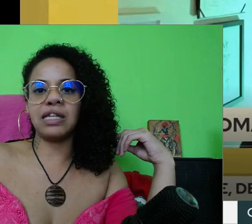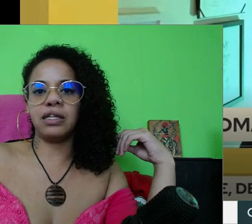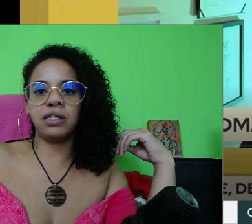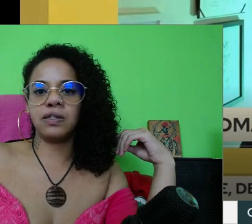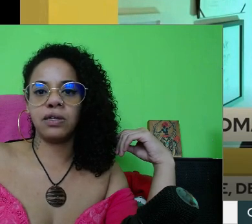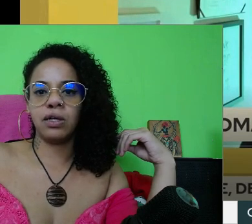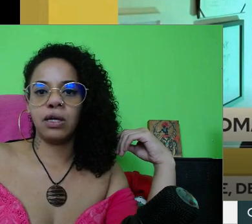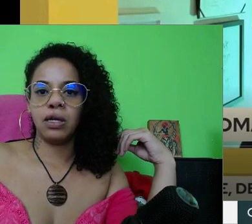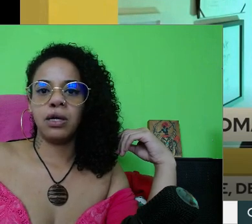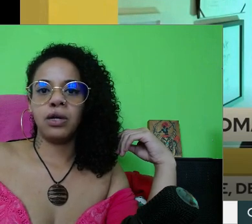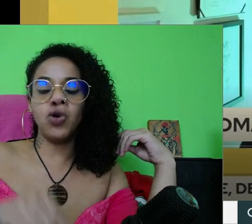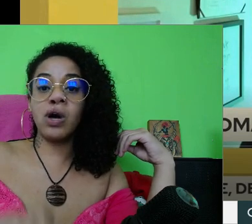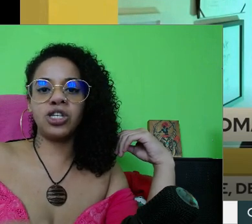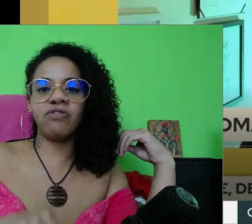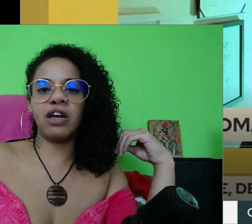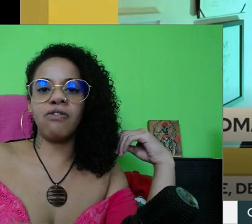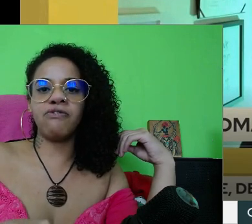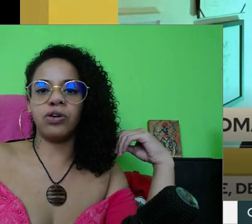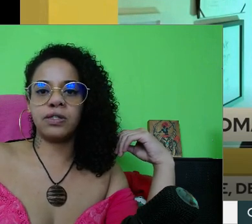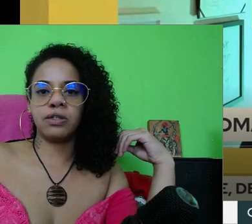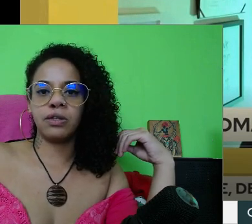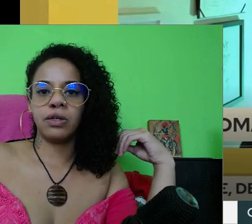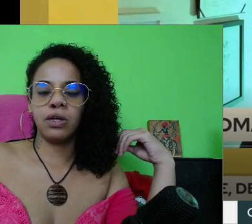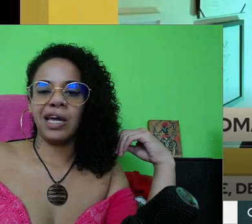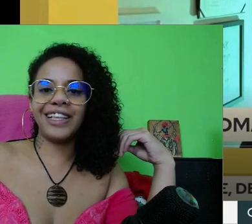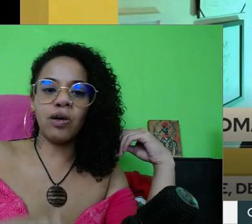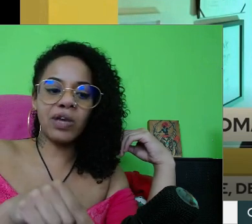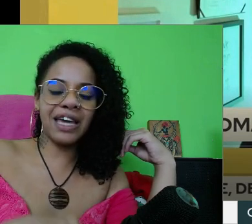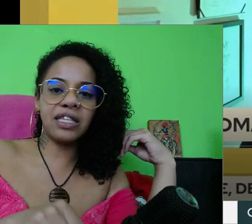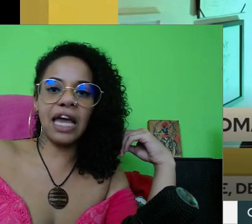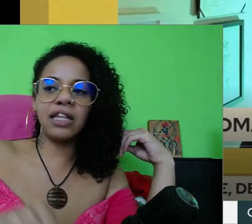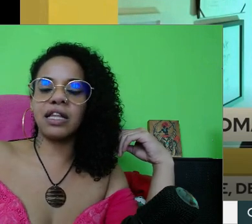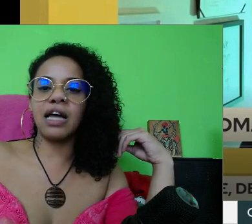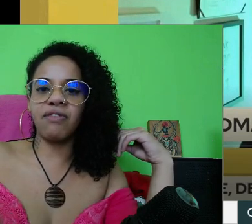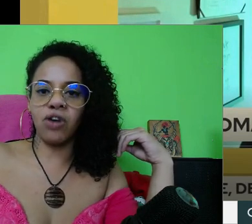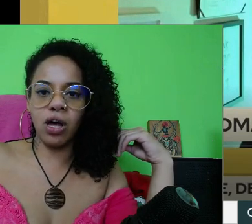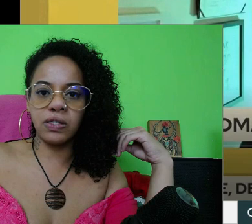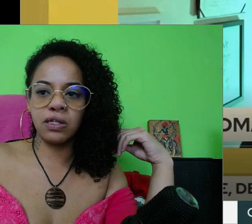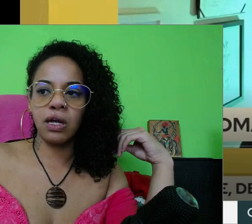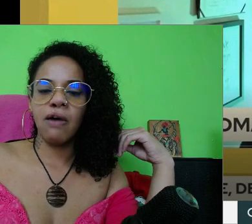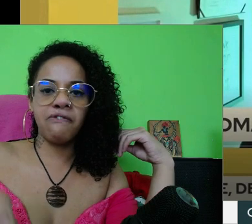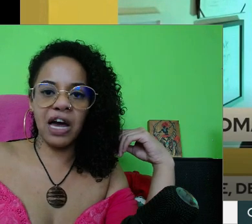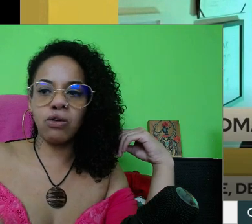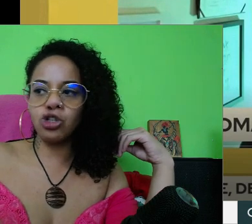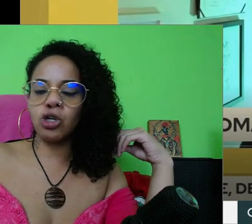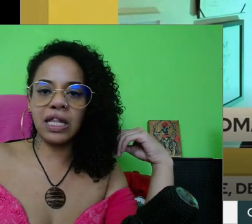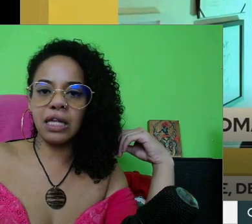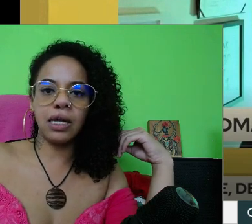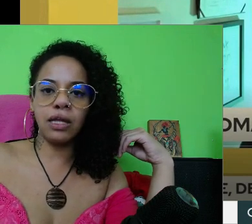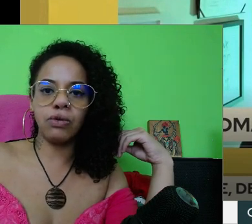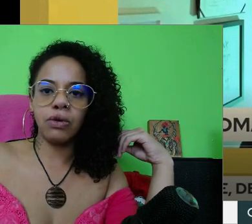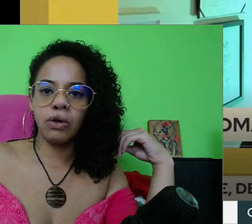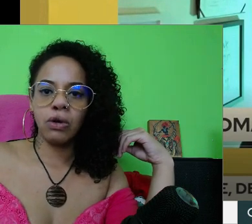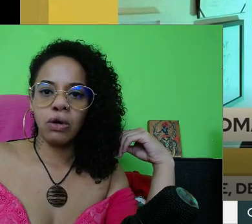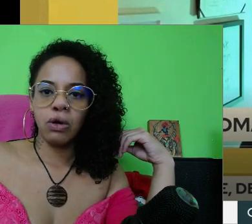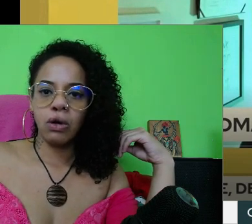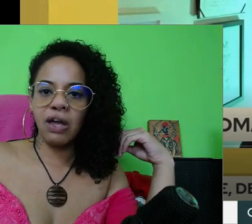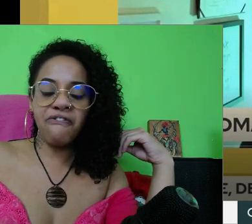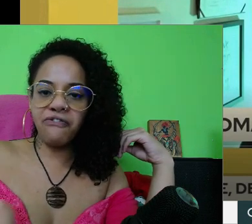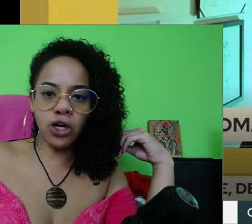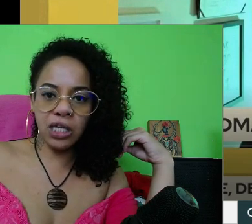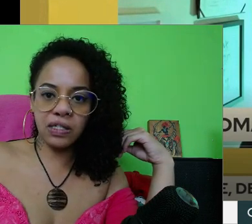invisibilizadas nunca tiveram vós Então quem tenta dar voz vai continuar tentando